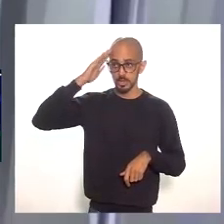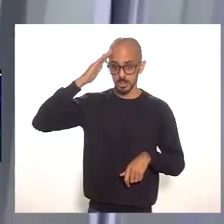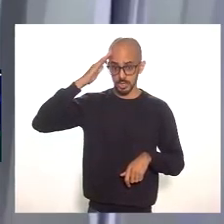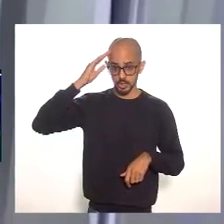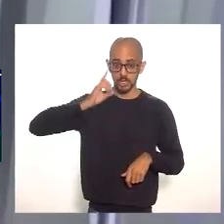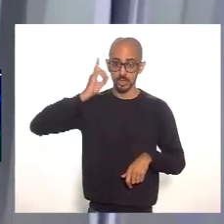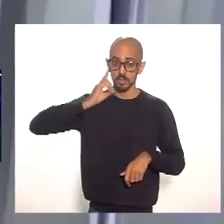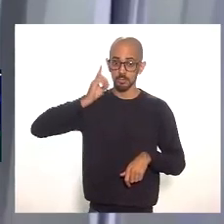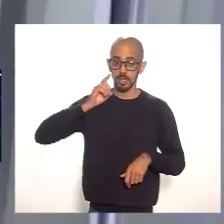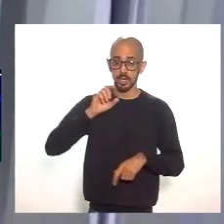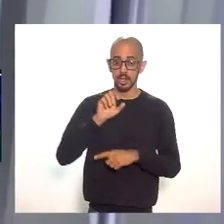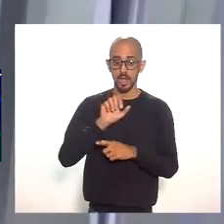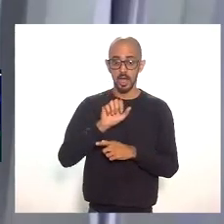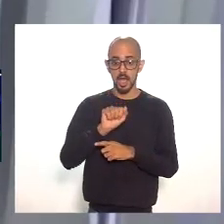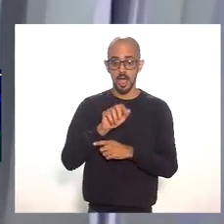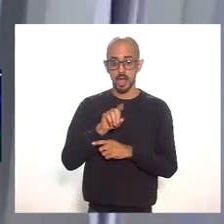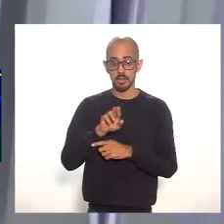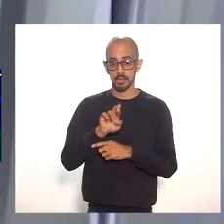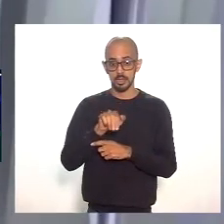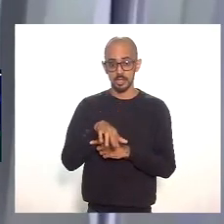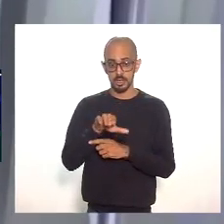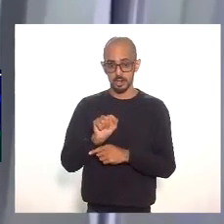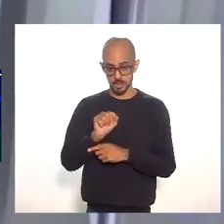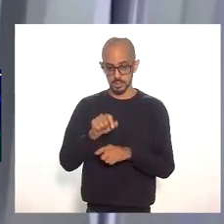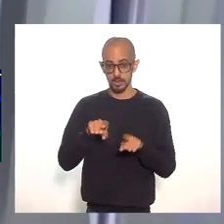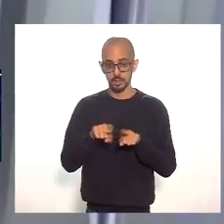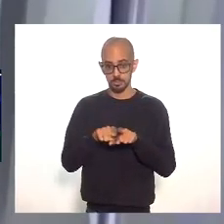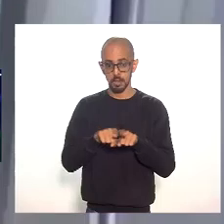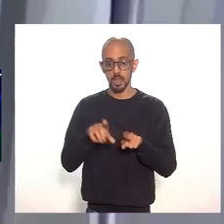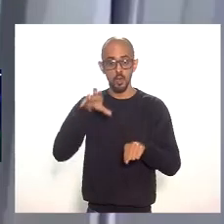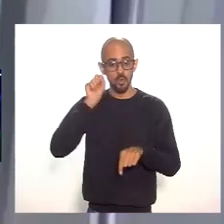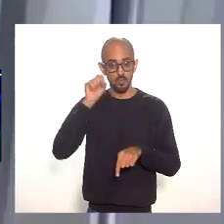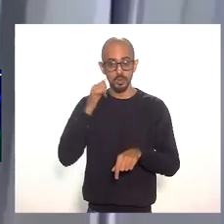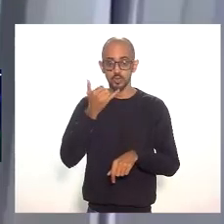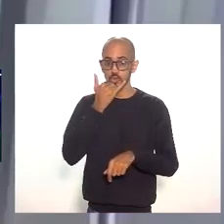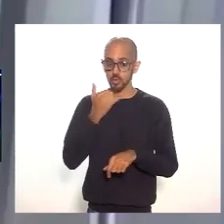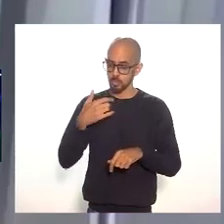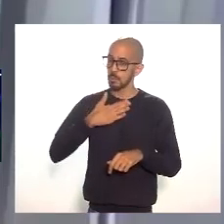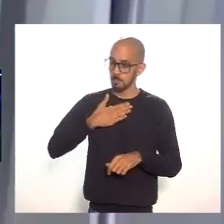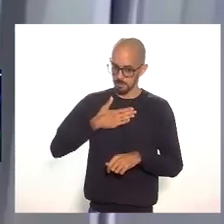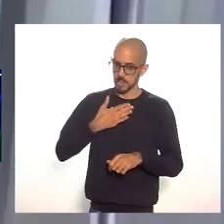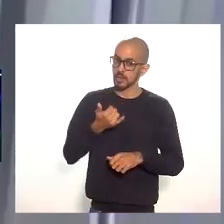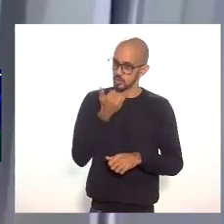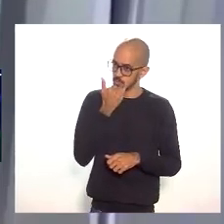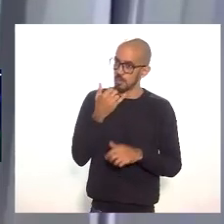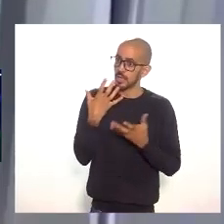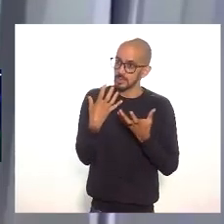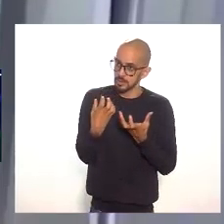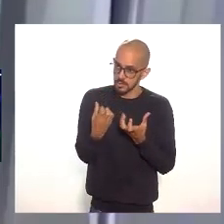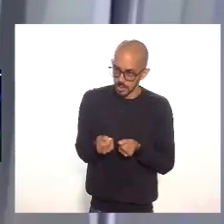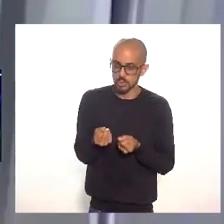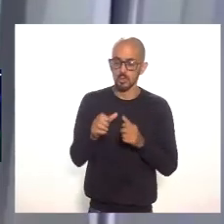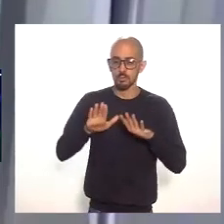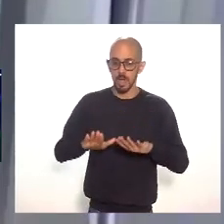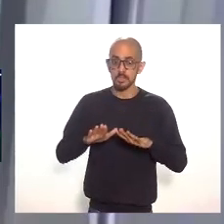deputada Adriana Baltazar, ouvi o seu pedido de desculpas e, de minha parte, está desculpada, mas quero ainda